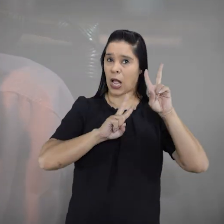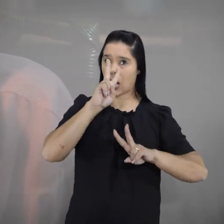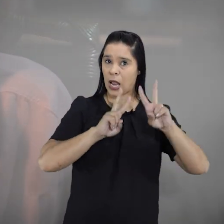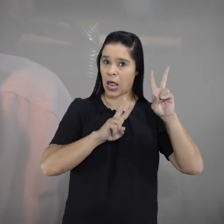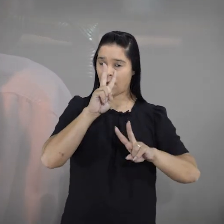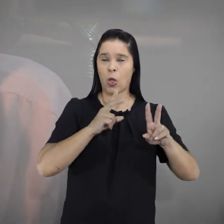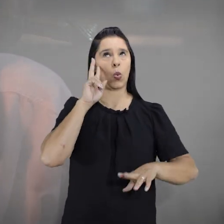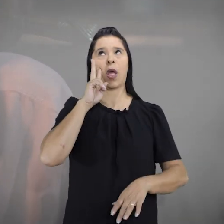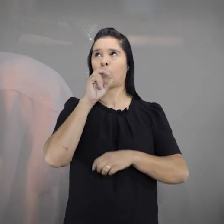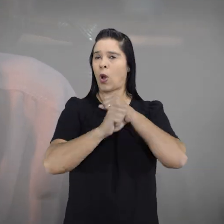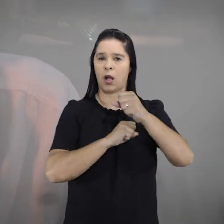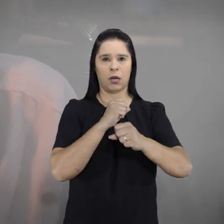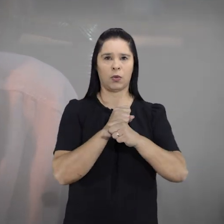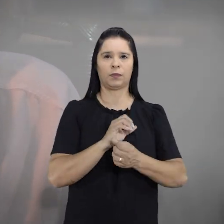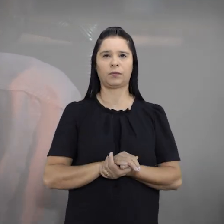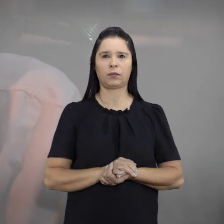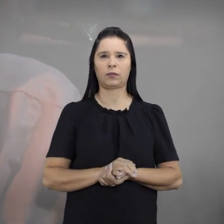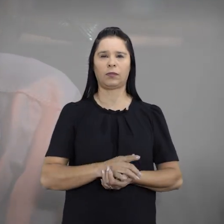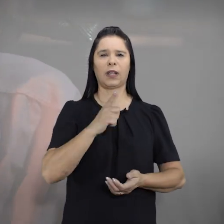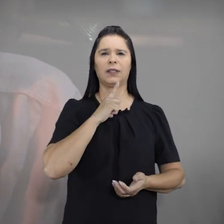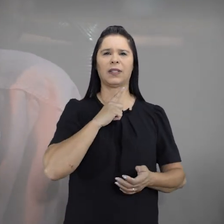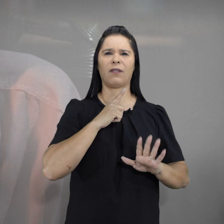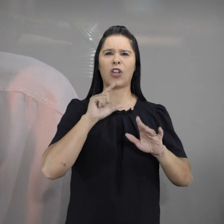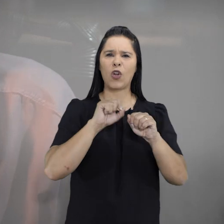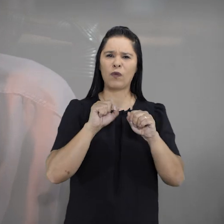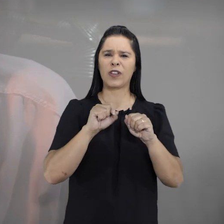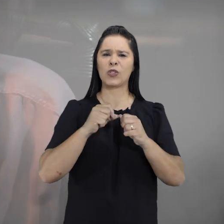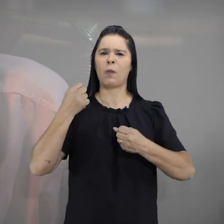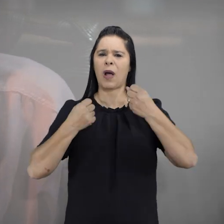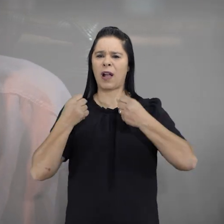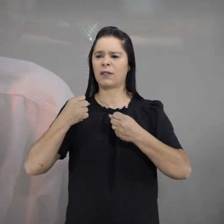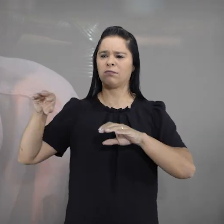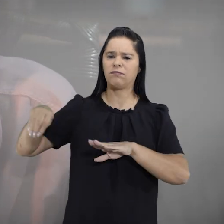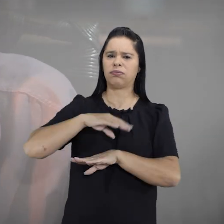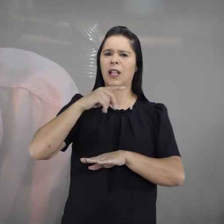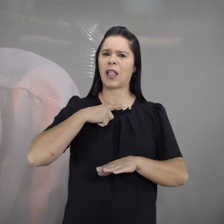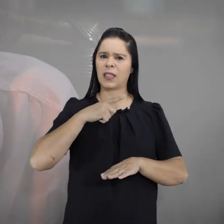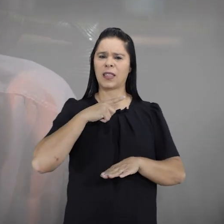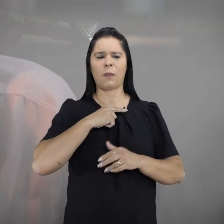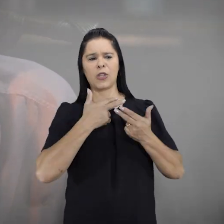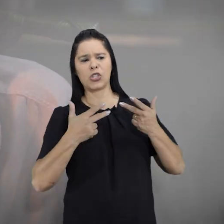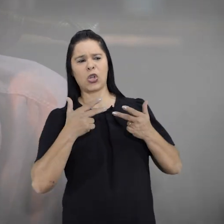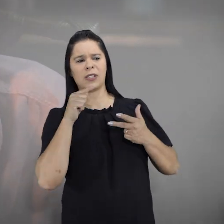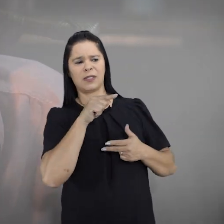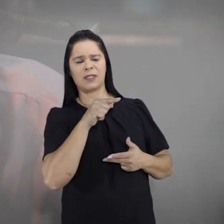me lembro o ano. Cheguei lá e estava lá, falei, peraí, eu fiz um carretinho hoje, tem uns instrumentos antigos lá,